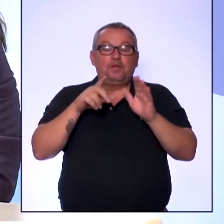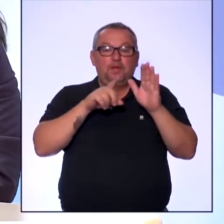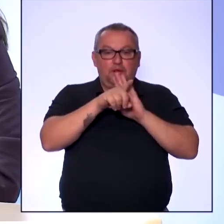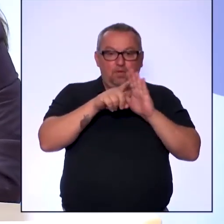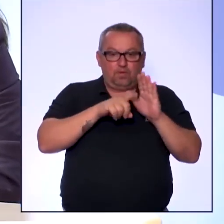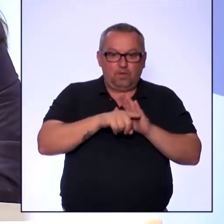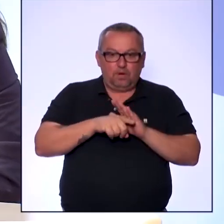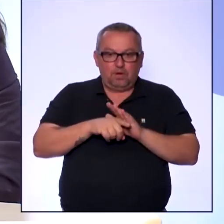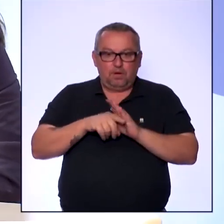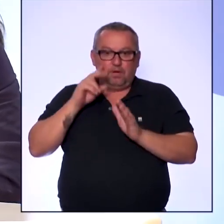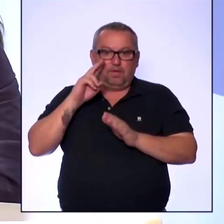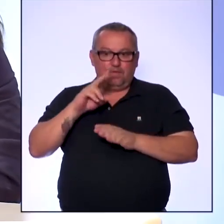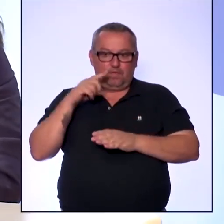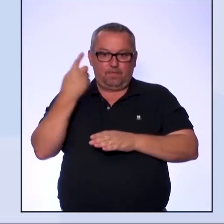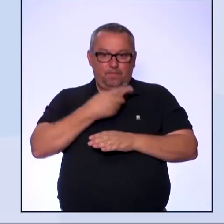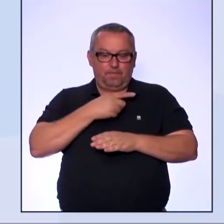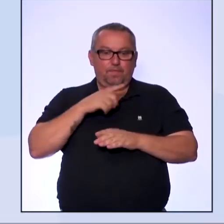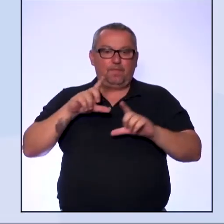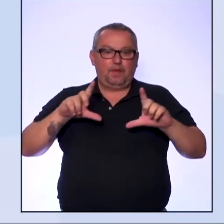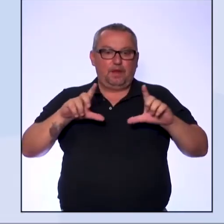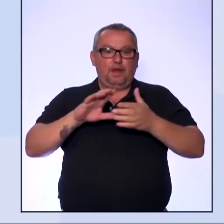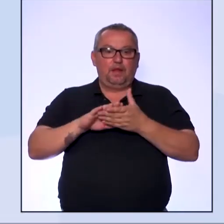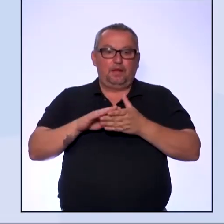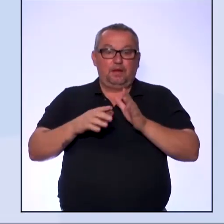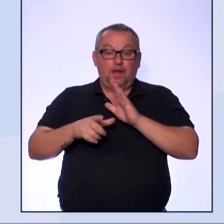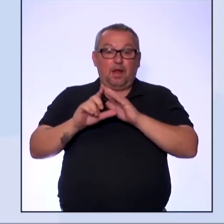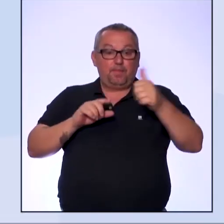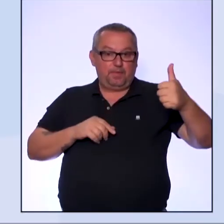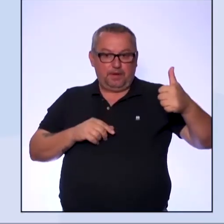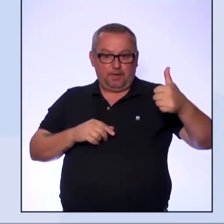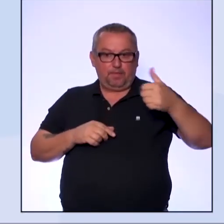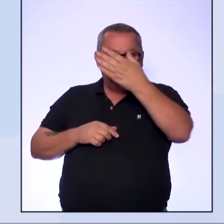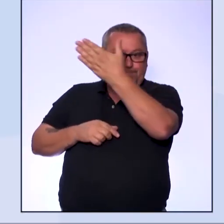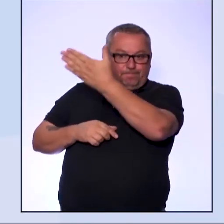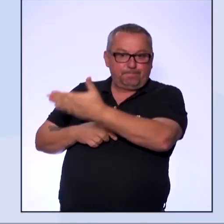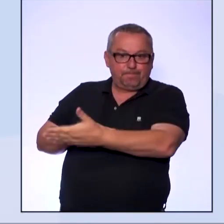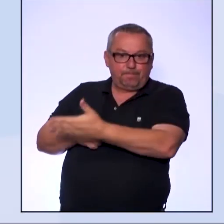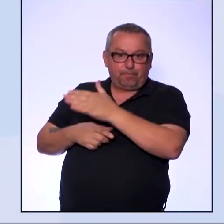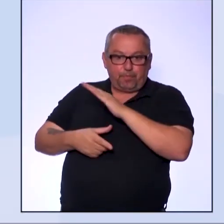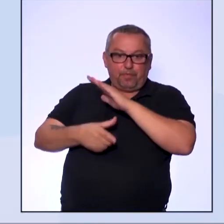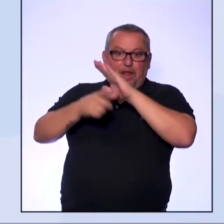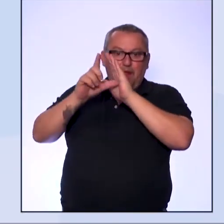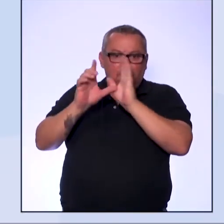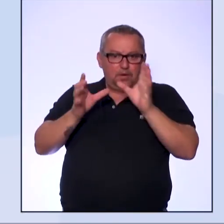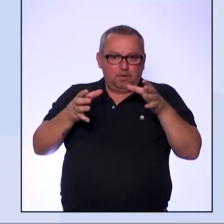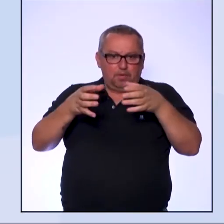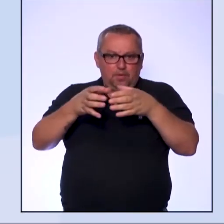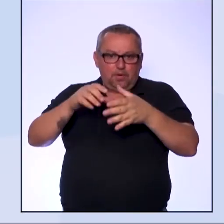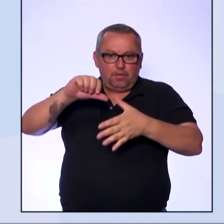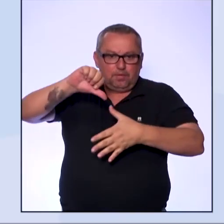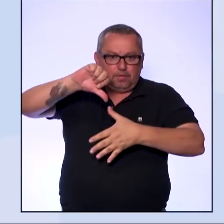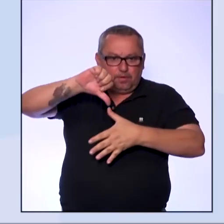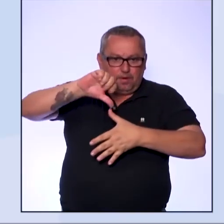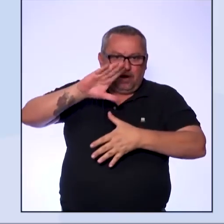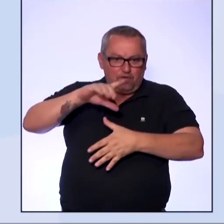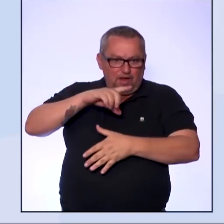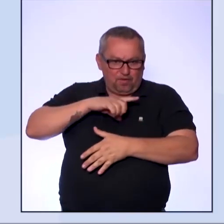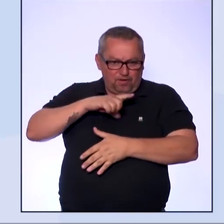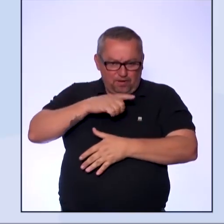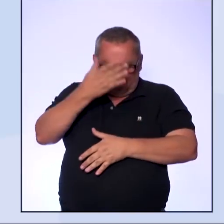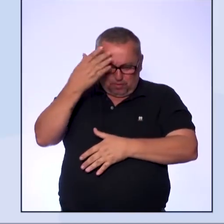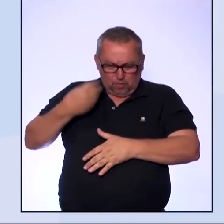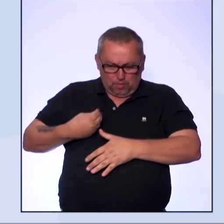lá, acompanhem conosco na tela. A primeira questão é: antes da colonização, a América Latina já era